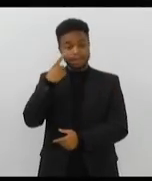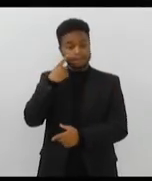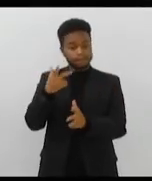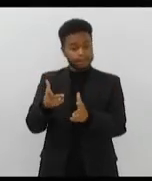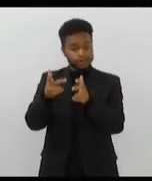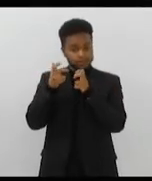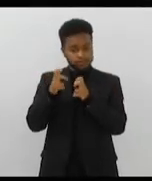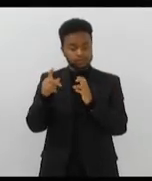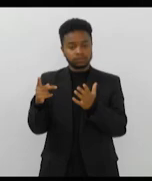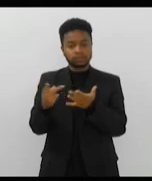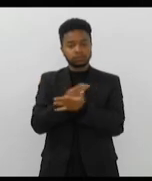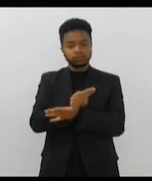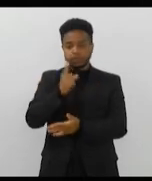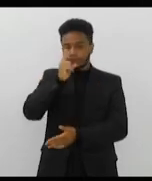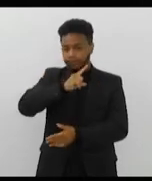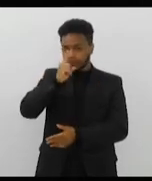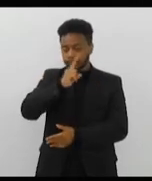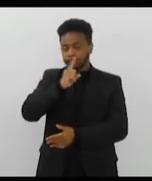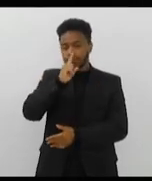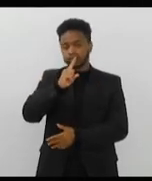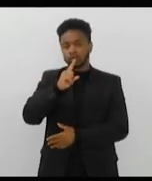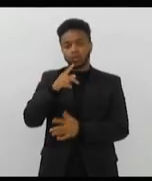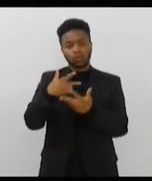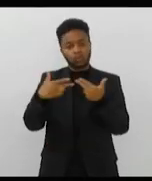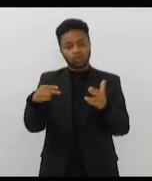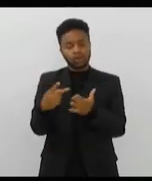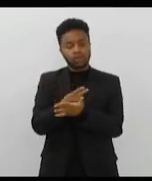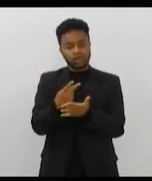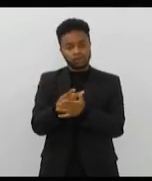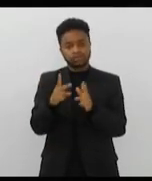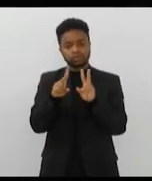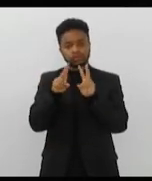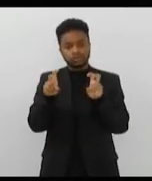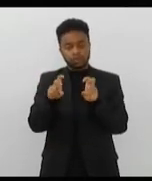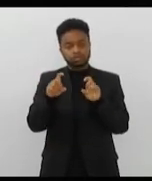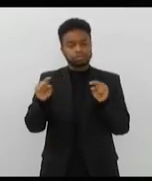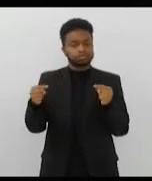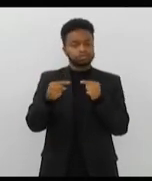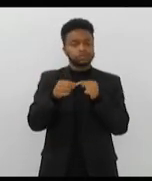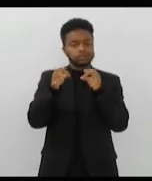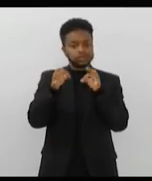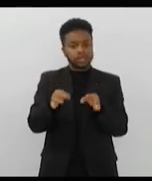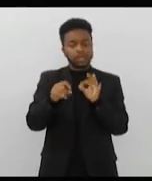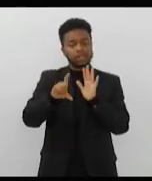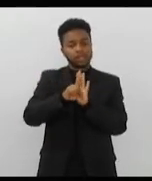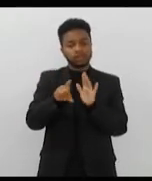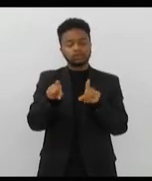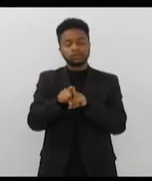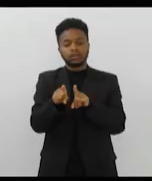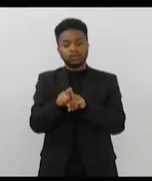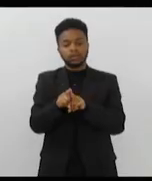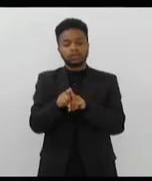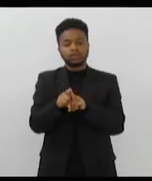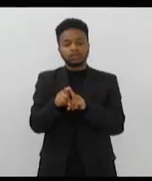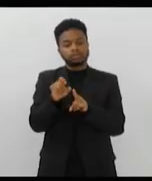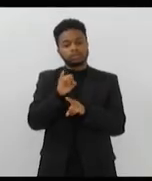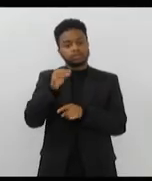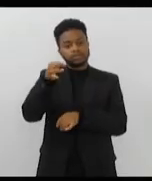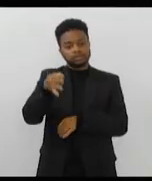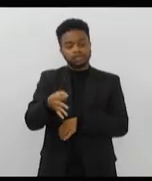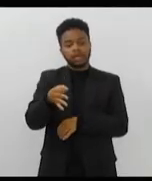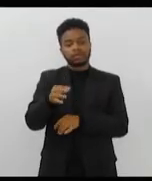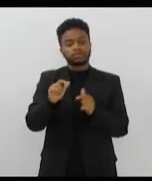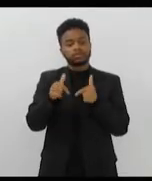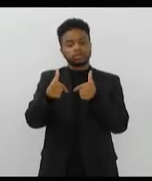a ocorrência de irregularidade quanto à legalidade e à legitimidade na execução das